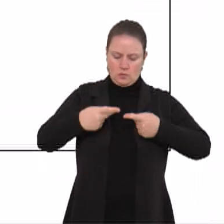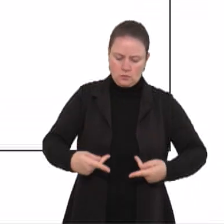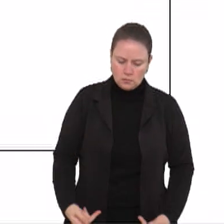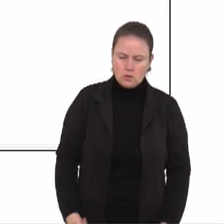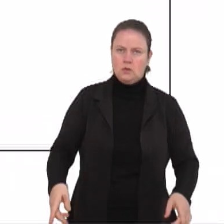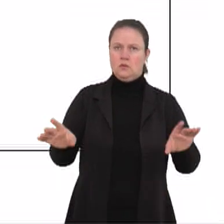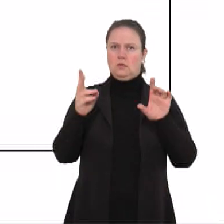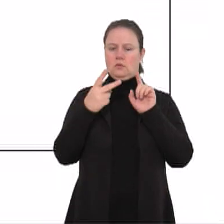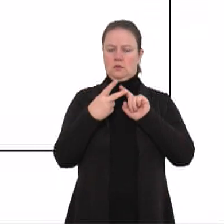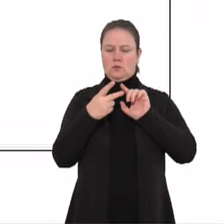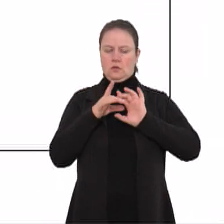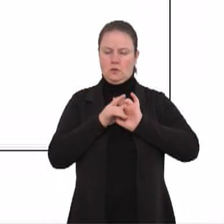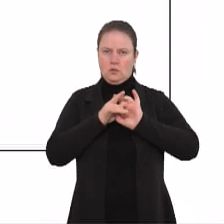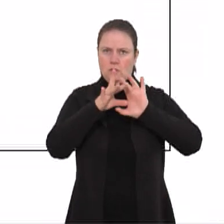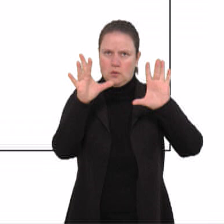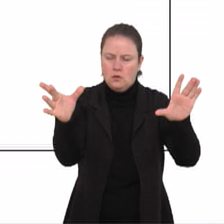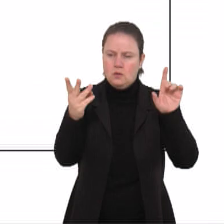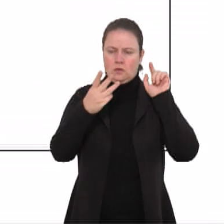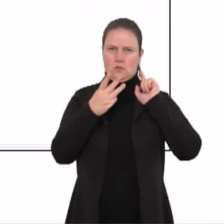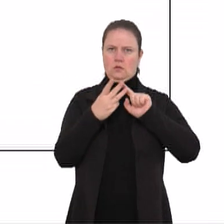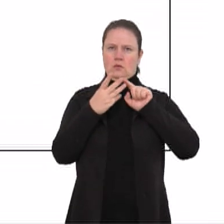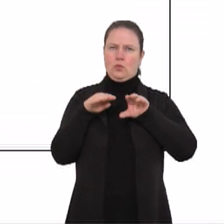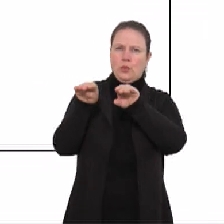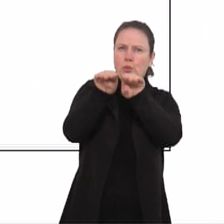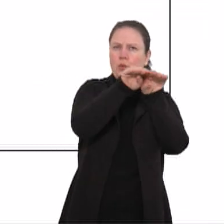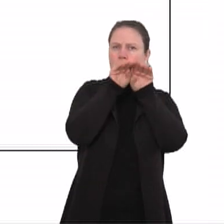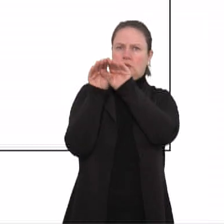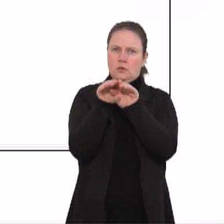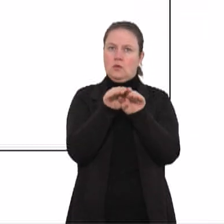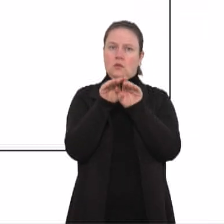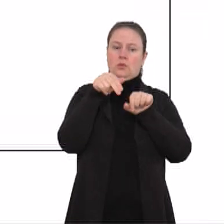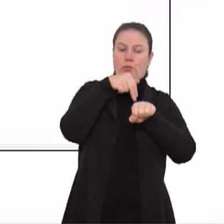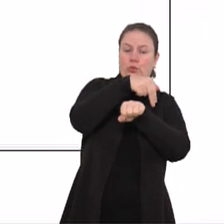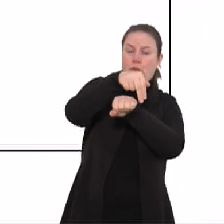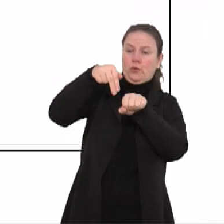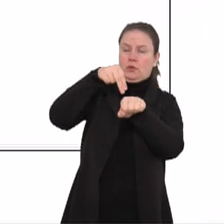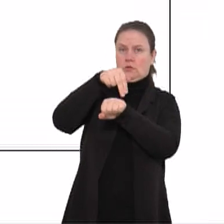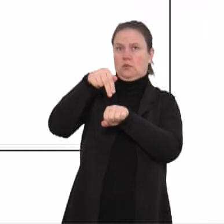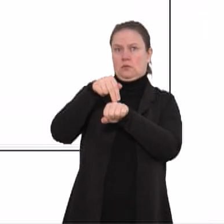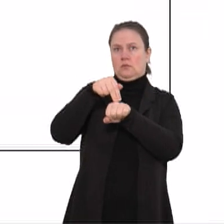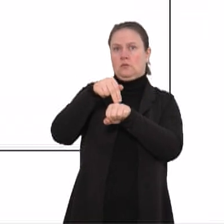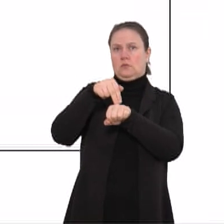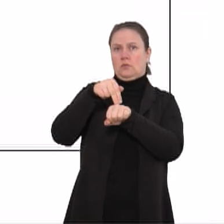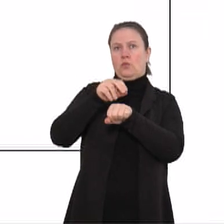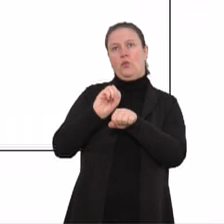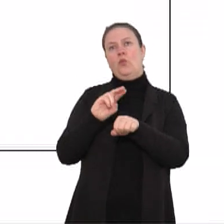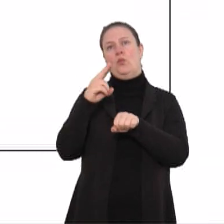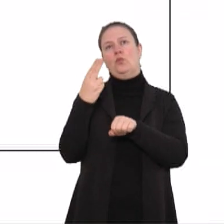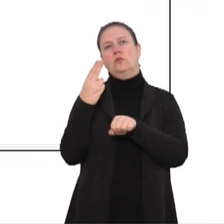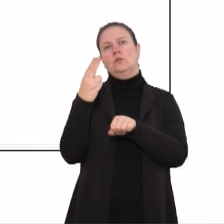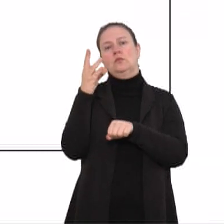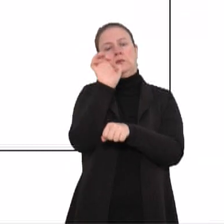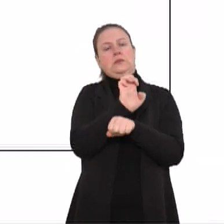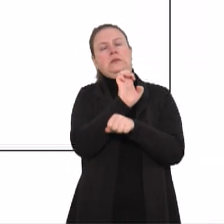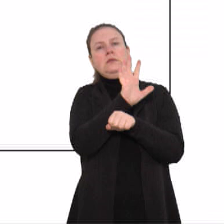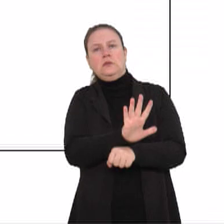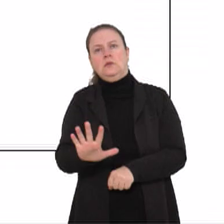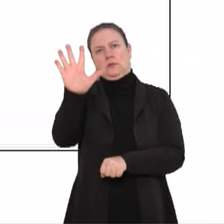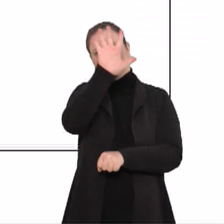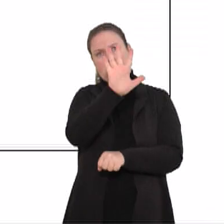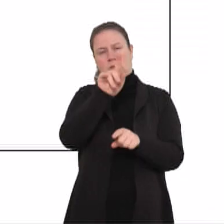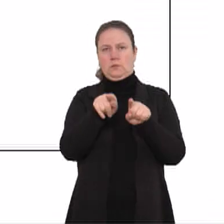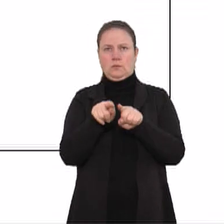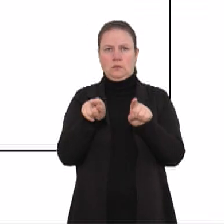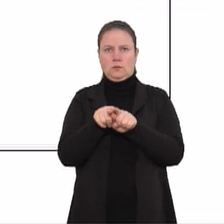liberdade, a igualdade, a nação ou o Estado. Esse texto, então, é de Marilena Chaui, O que é